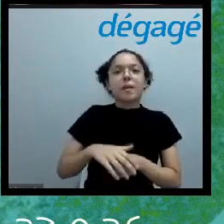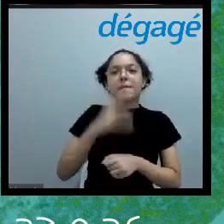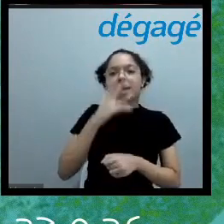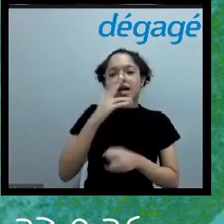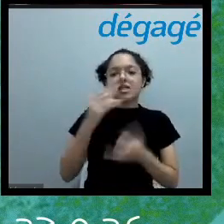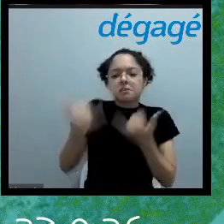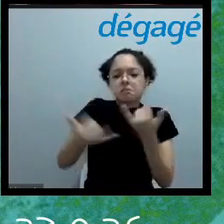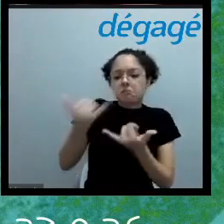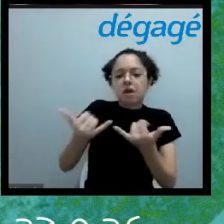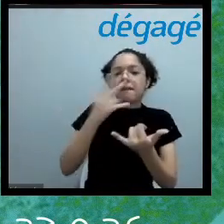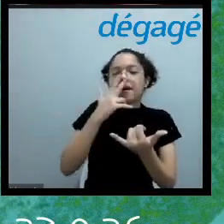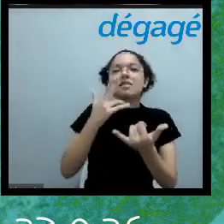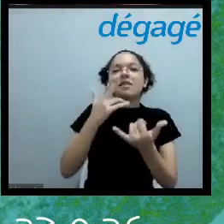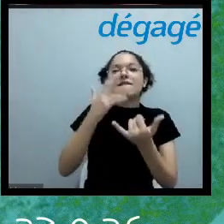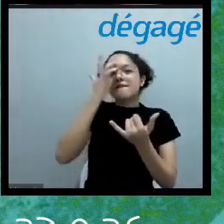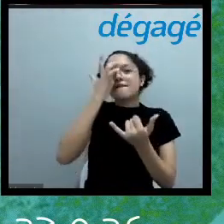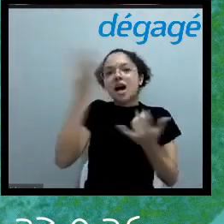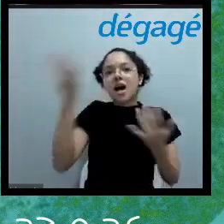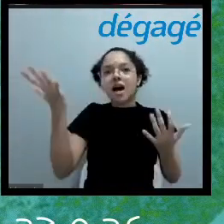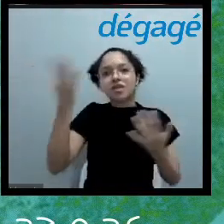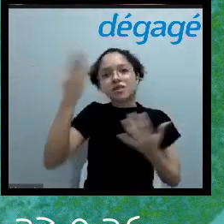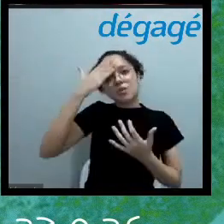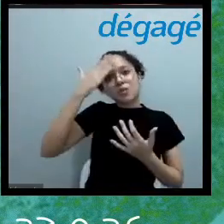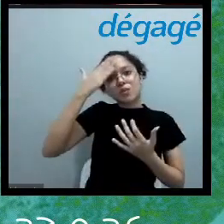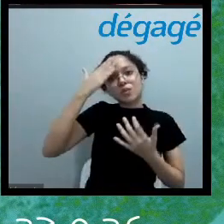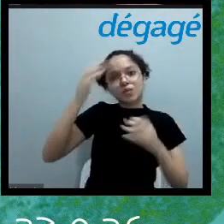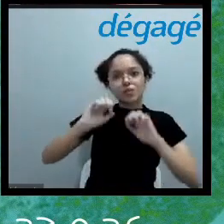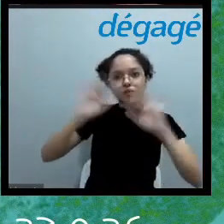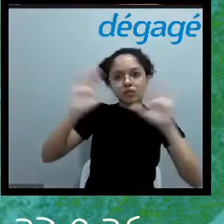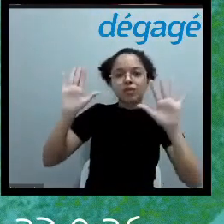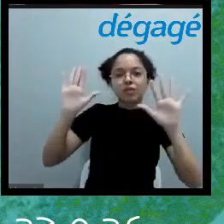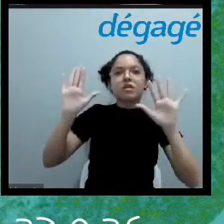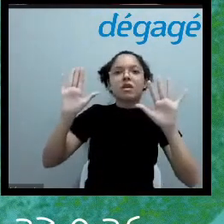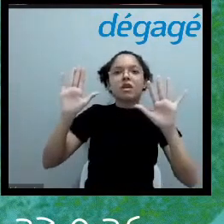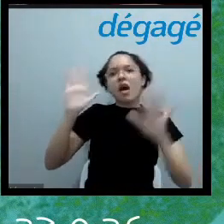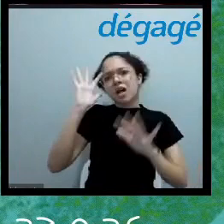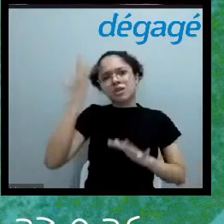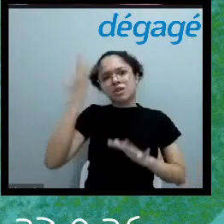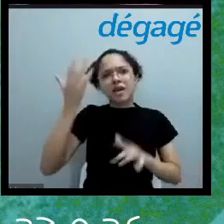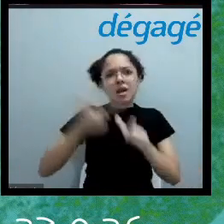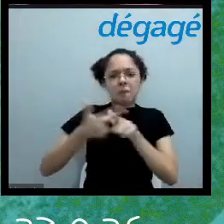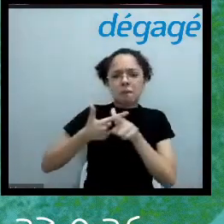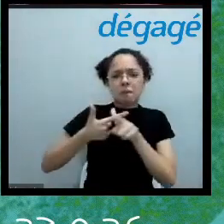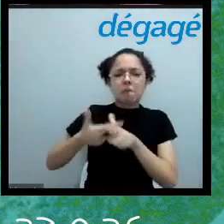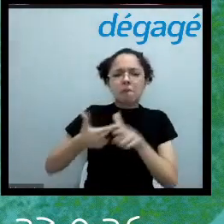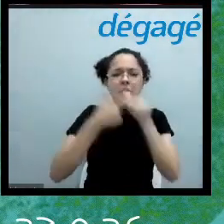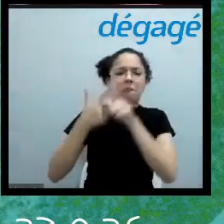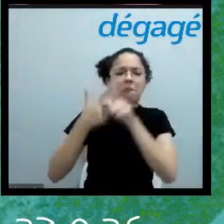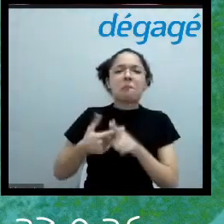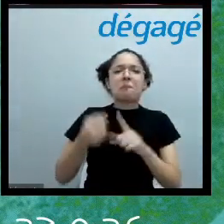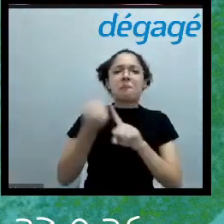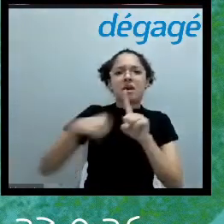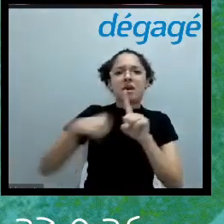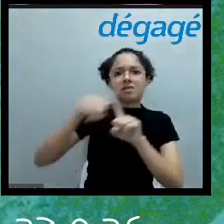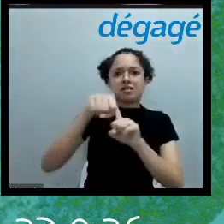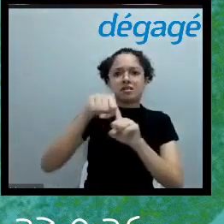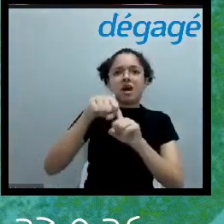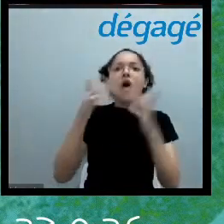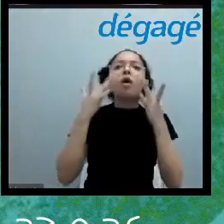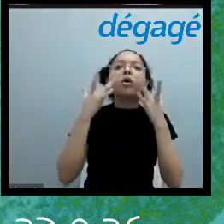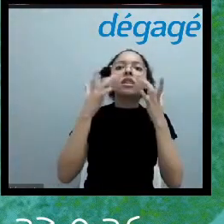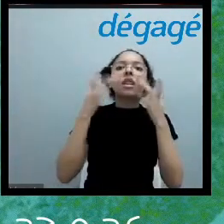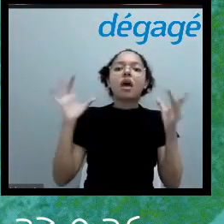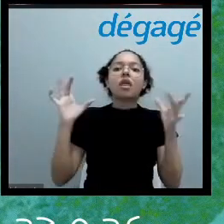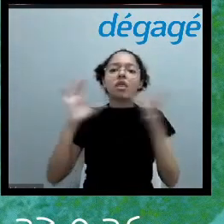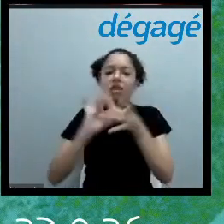de se aprender, de se trocar. Já resolveria uma boa parte do problema. Eu acho que o teatro combina porque os alunos autistas, assim como os